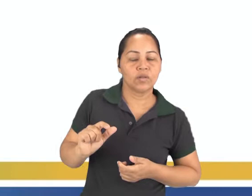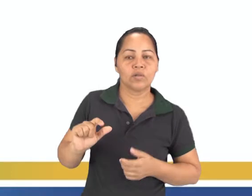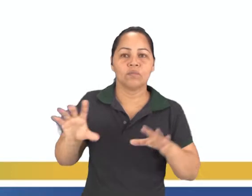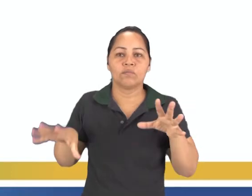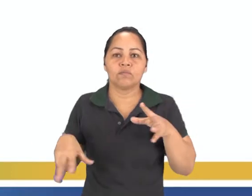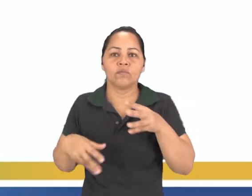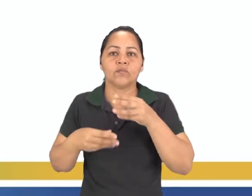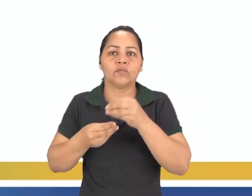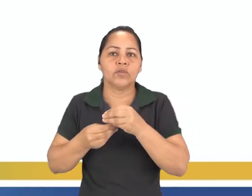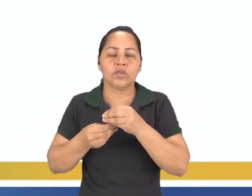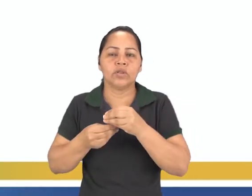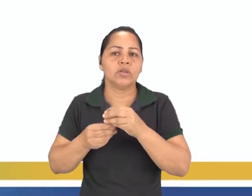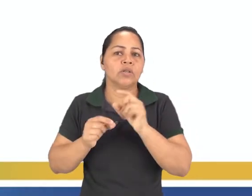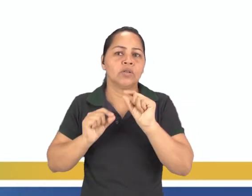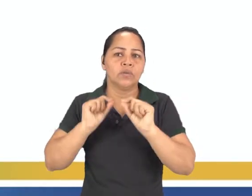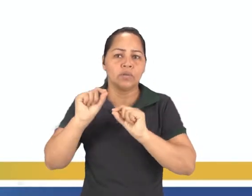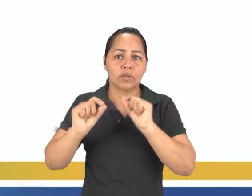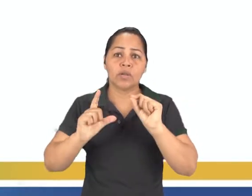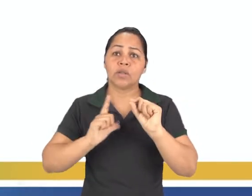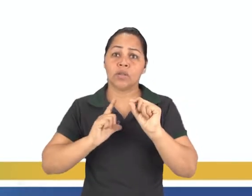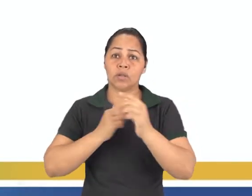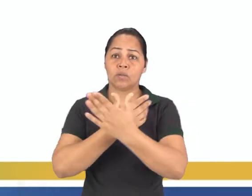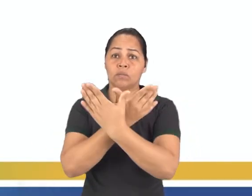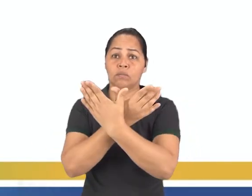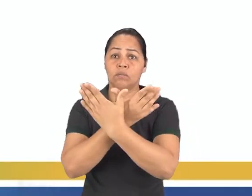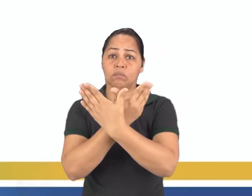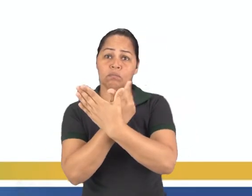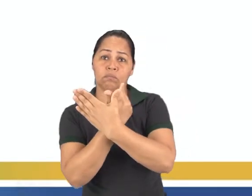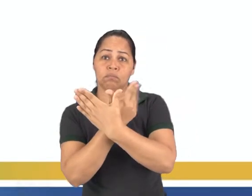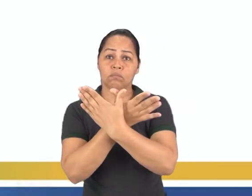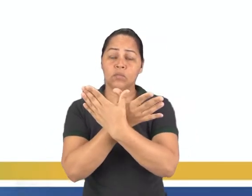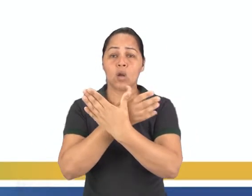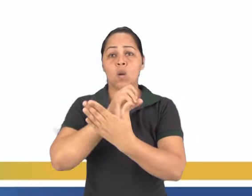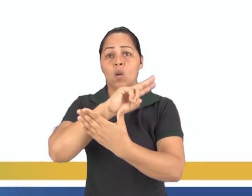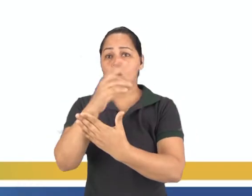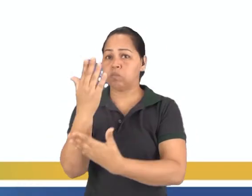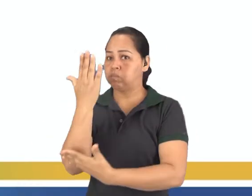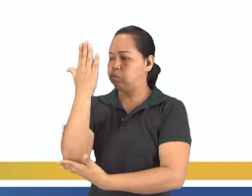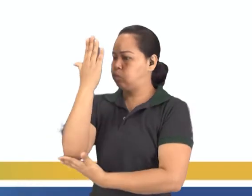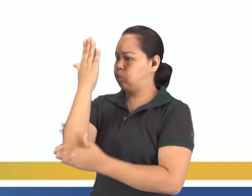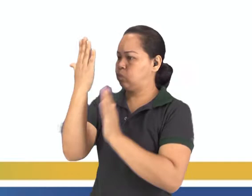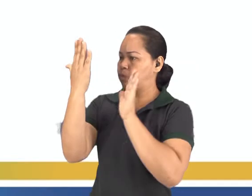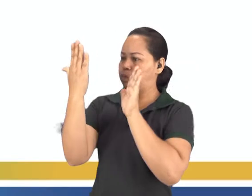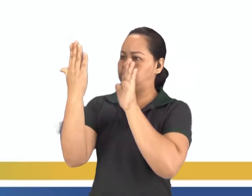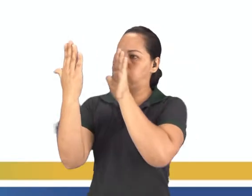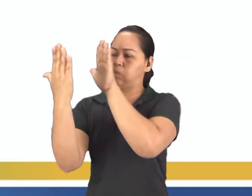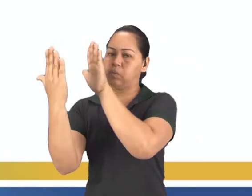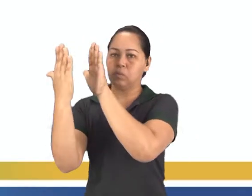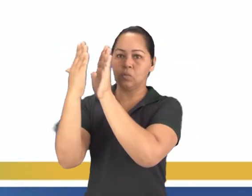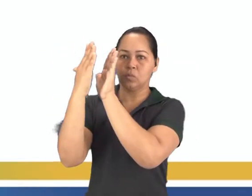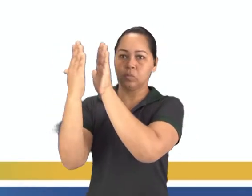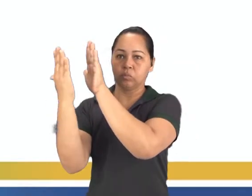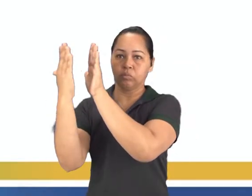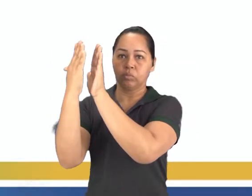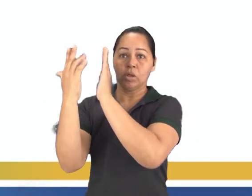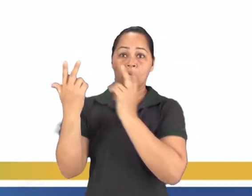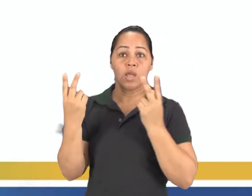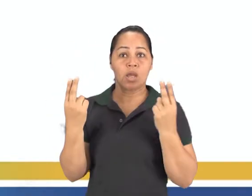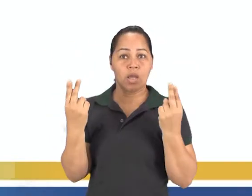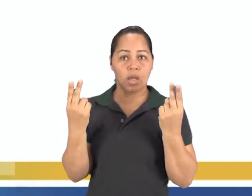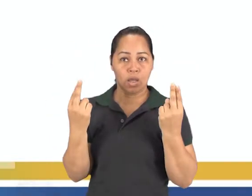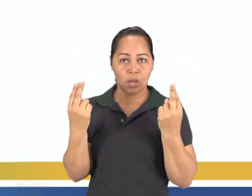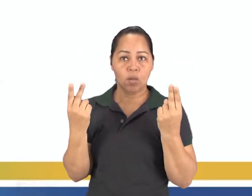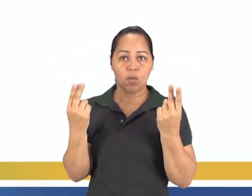simplificada, trata-se do espelhamento de uma figura. É importante compreender que o eixo de simetria